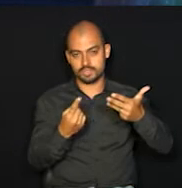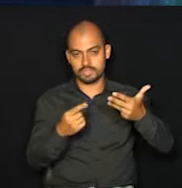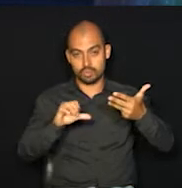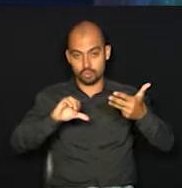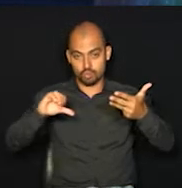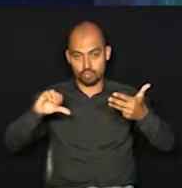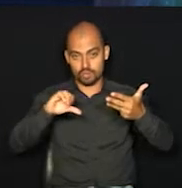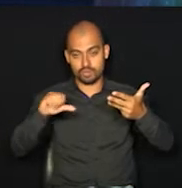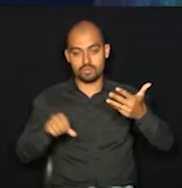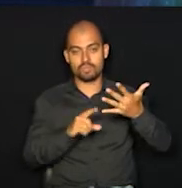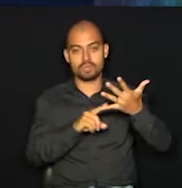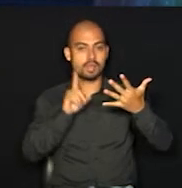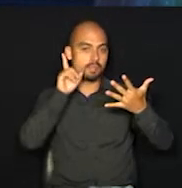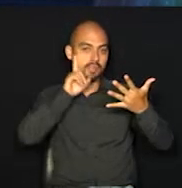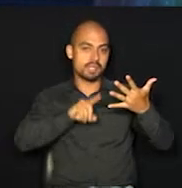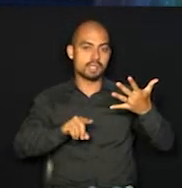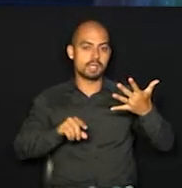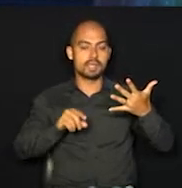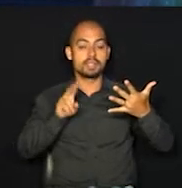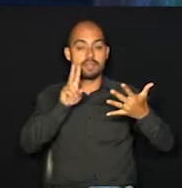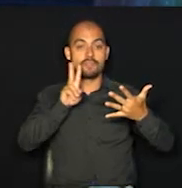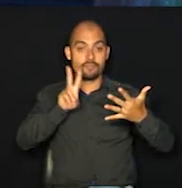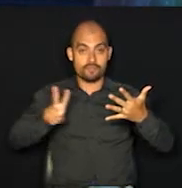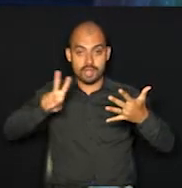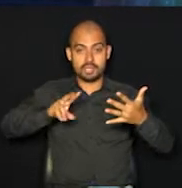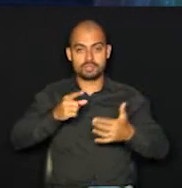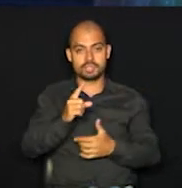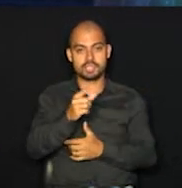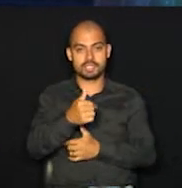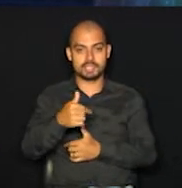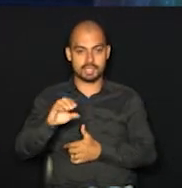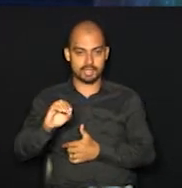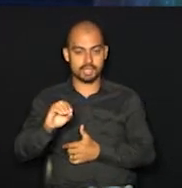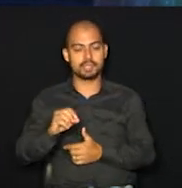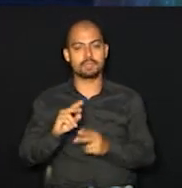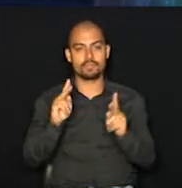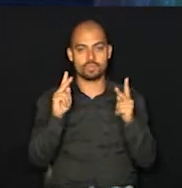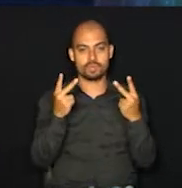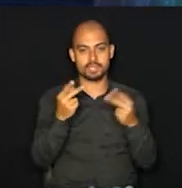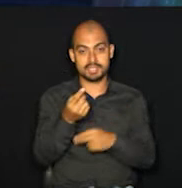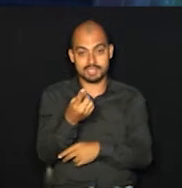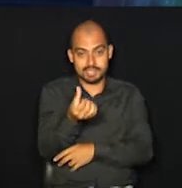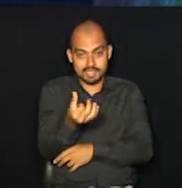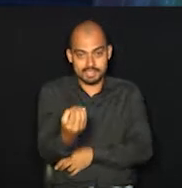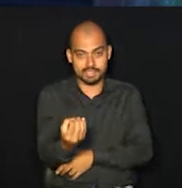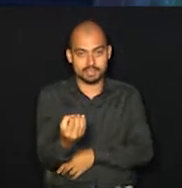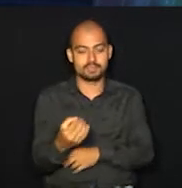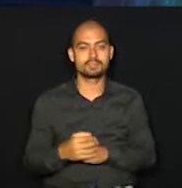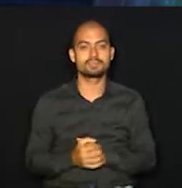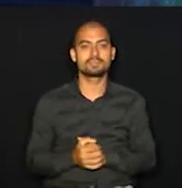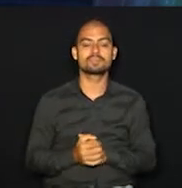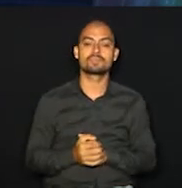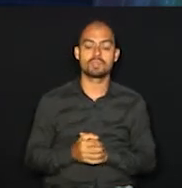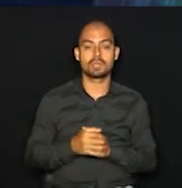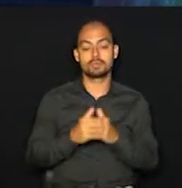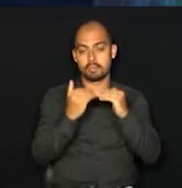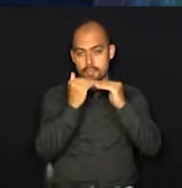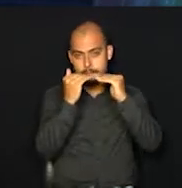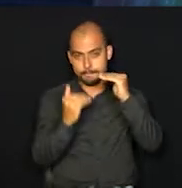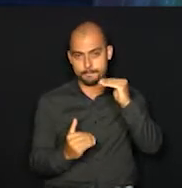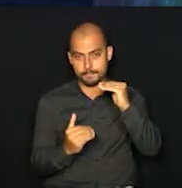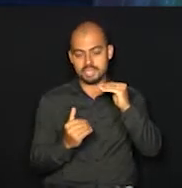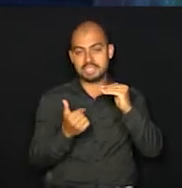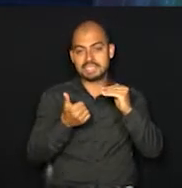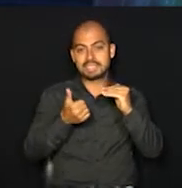199, Americana e Valinhos 170, Hortolândia 160. Na sequência, cidades com menos de